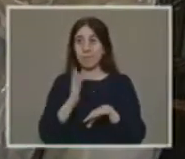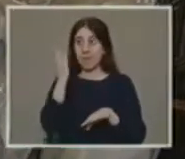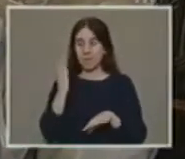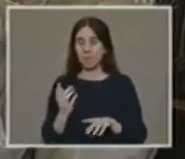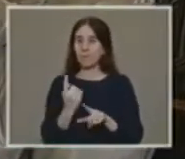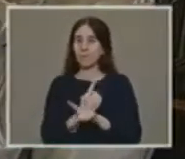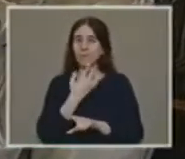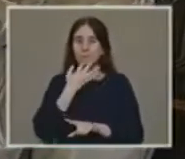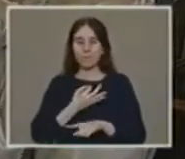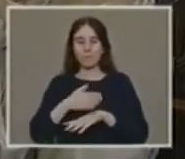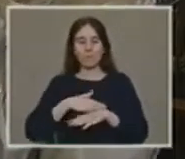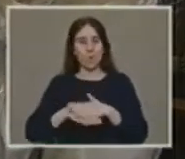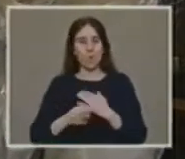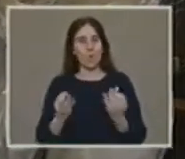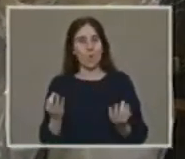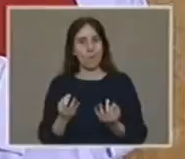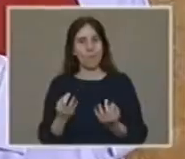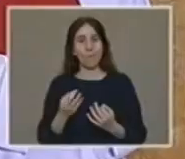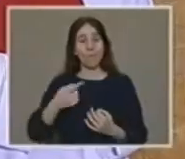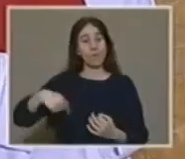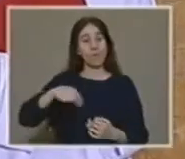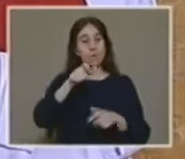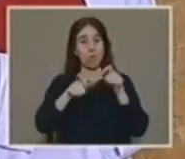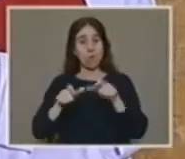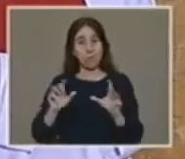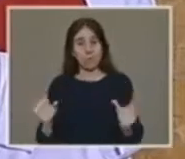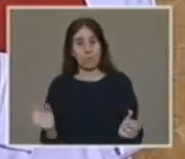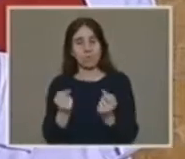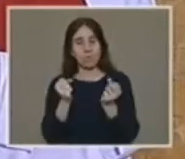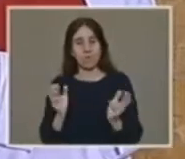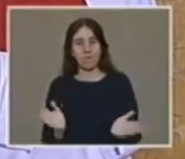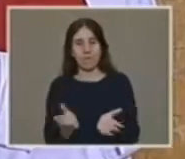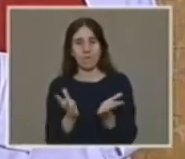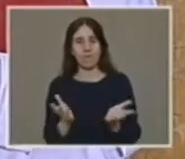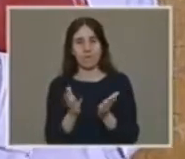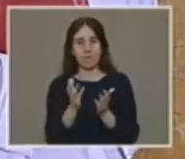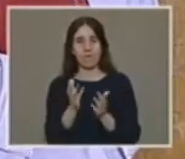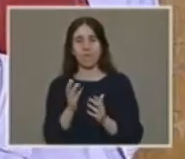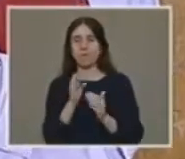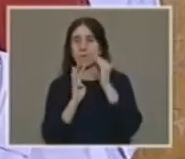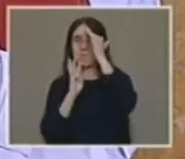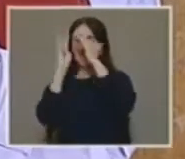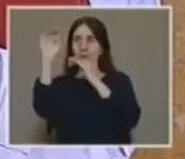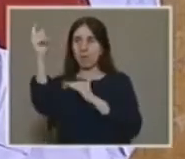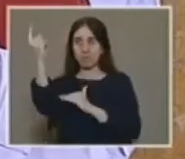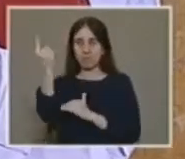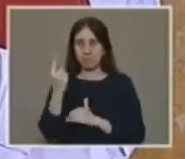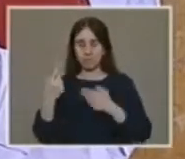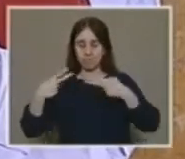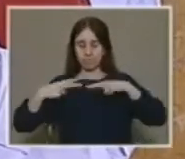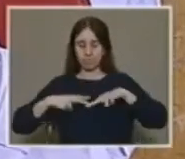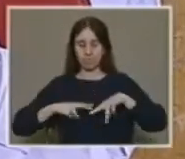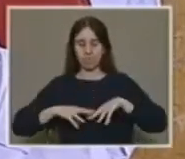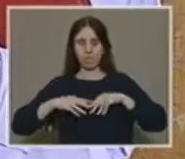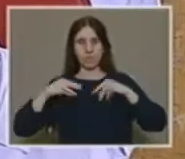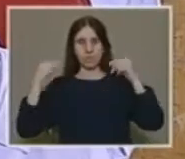as coisas foram feitas, por nós homens, pela nossa salvação, desceu dos céus e encarnou pelo